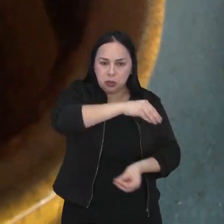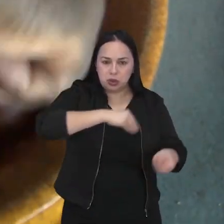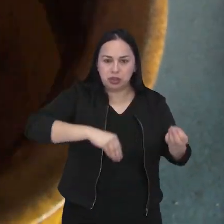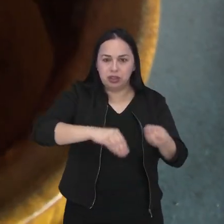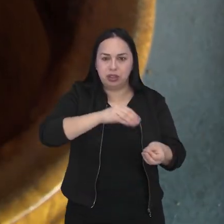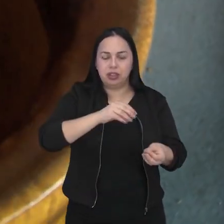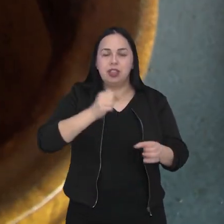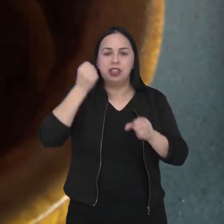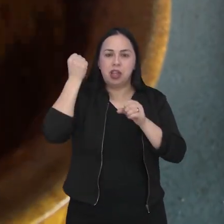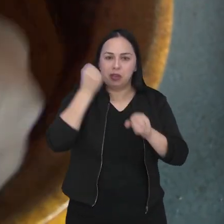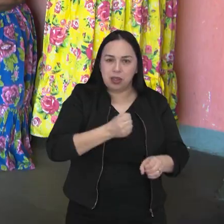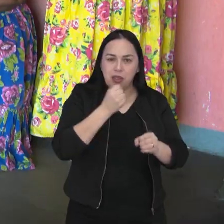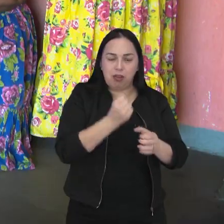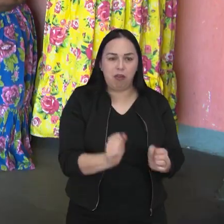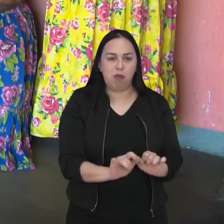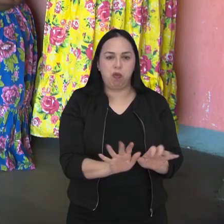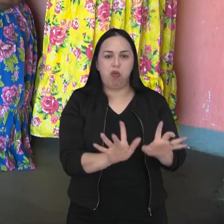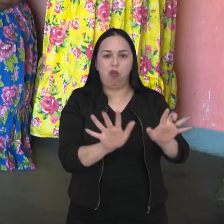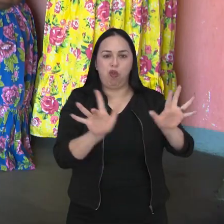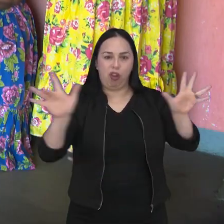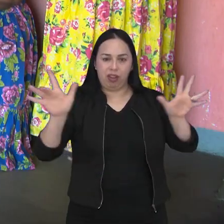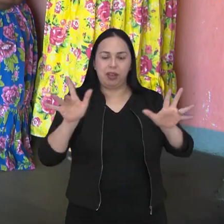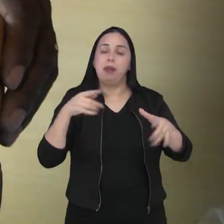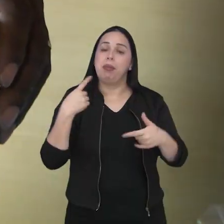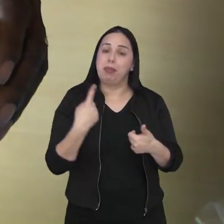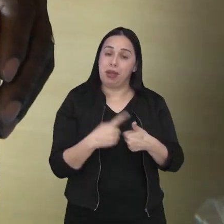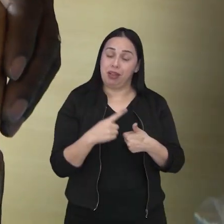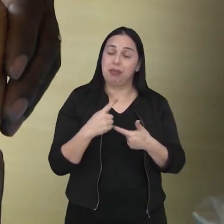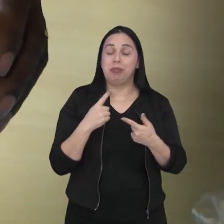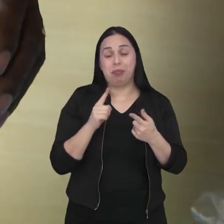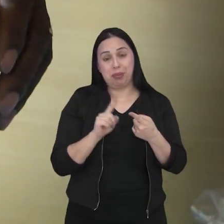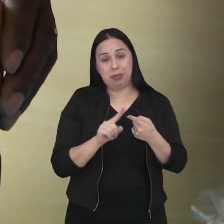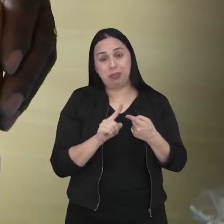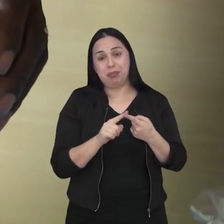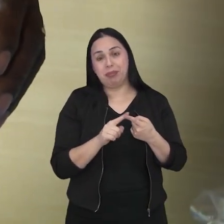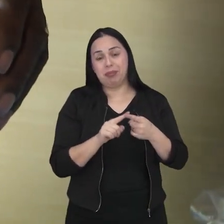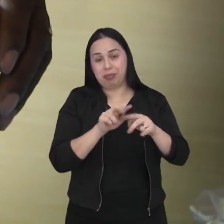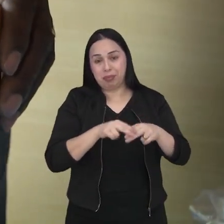se você socar isso daí direto, só vai levantar pó, né? É, tem que dar uma misturada aqui.